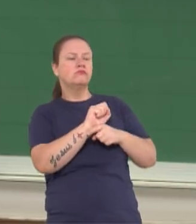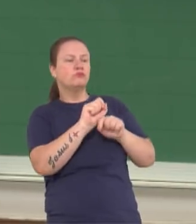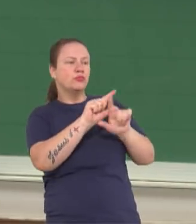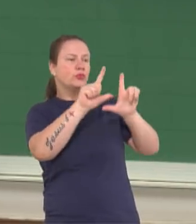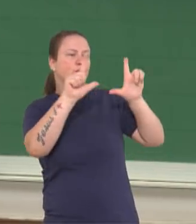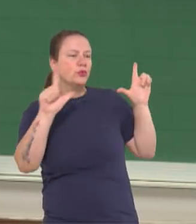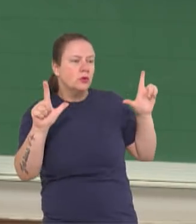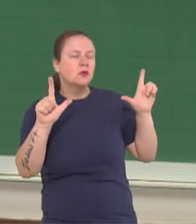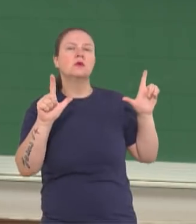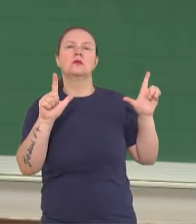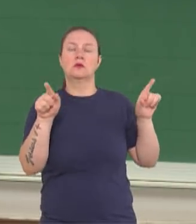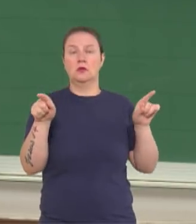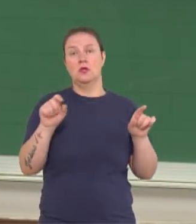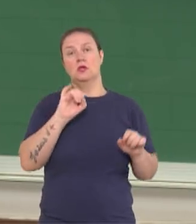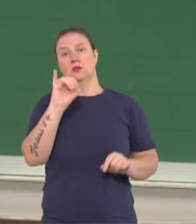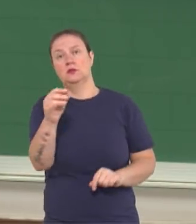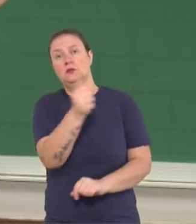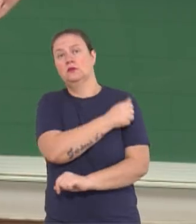têm acesso,